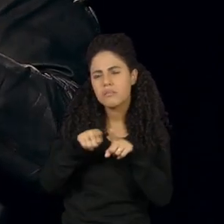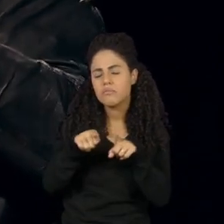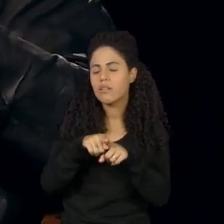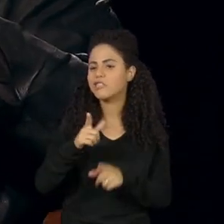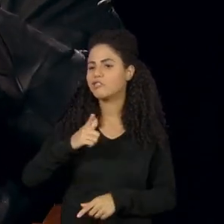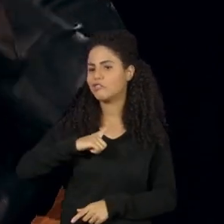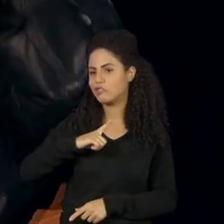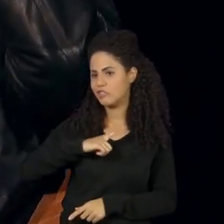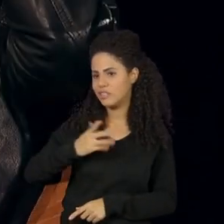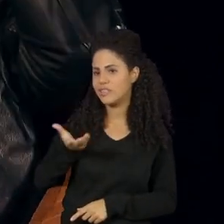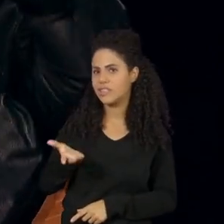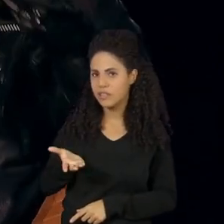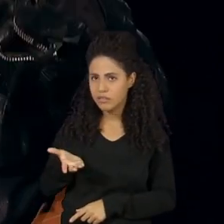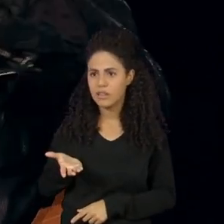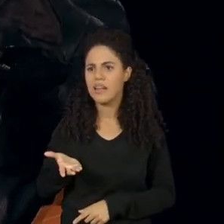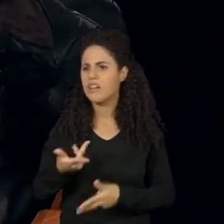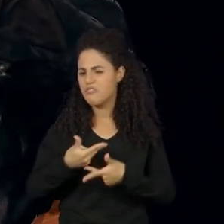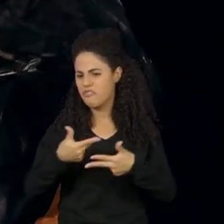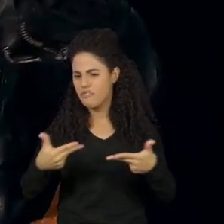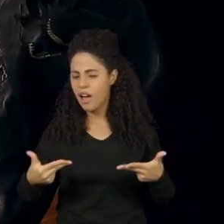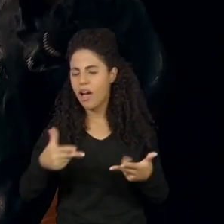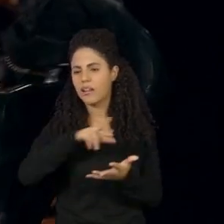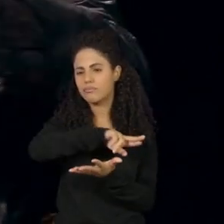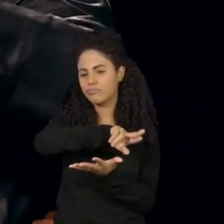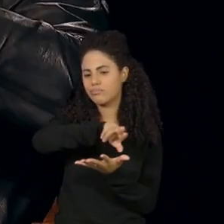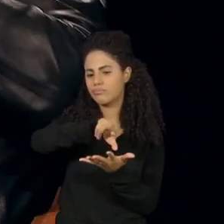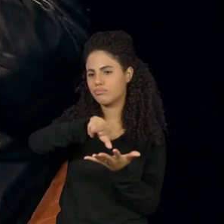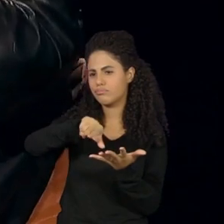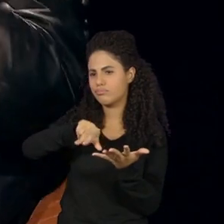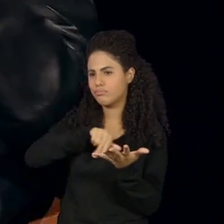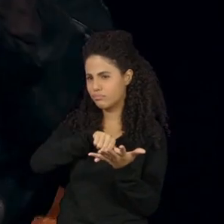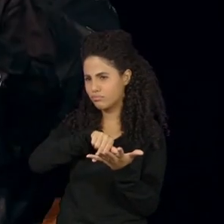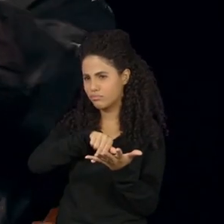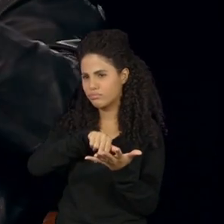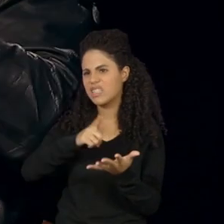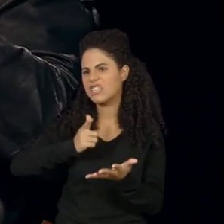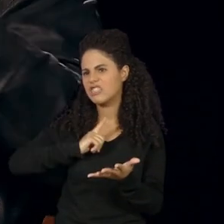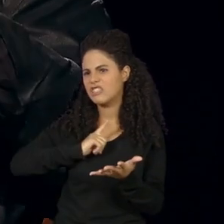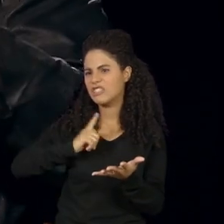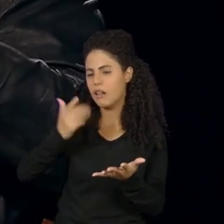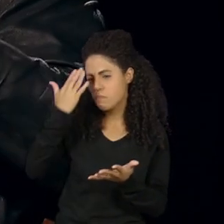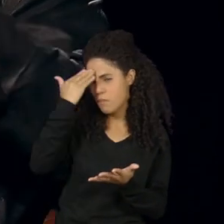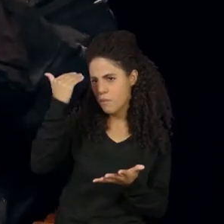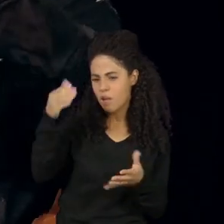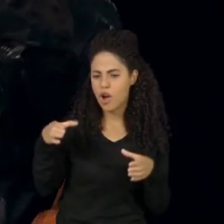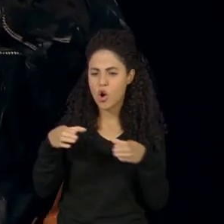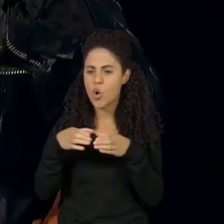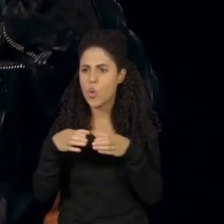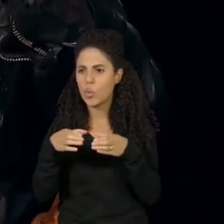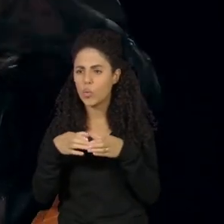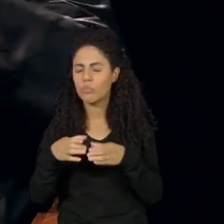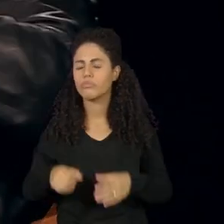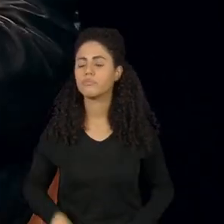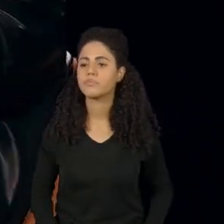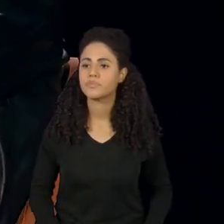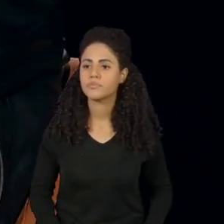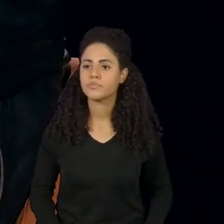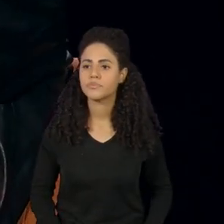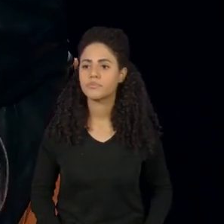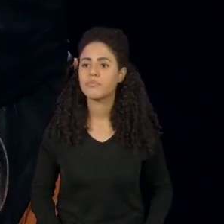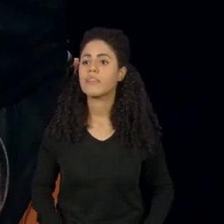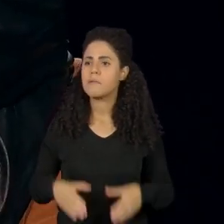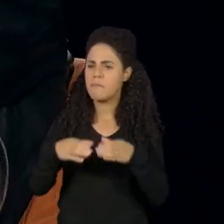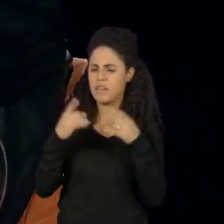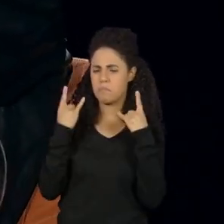Pellegrini. Posso citar vários, Rodrigo Garcia Lopes, Maurício Arruda Mendonça, Marcos Loznac, uma turma genial, Proteu, Delta, né? Bandas